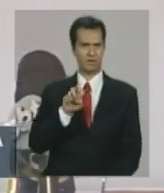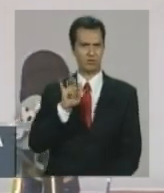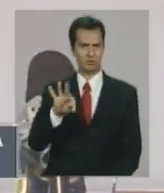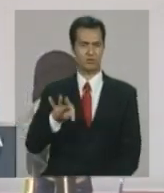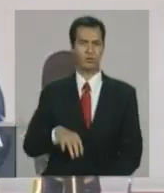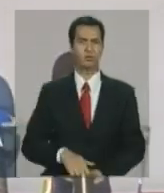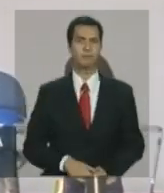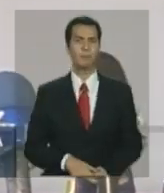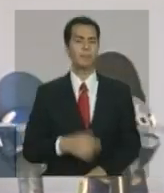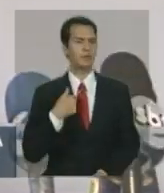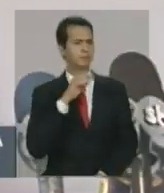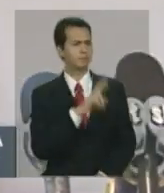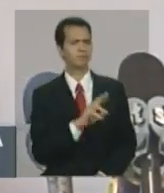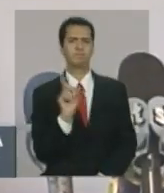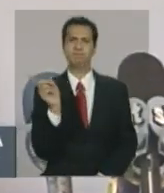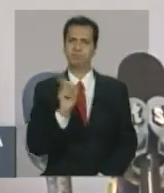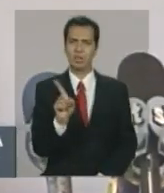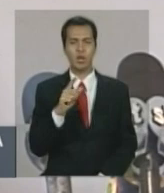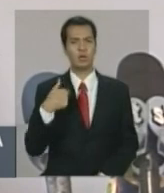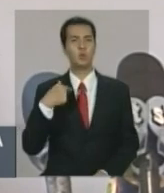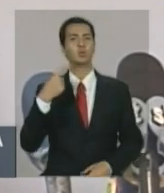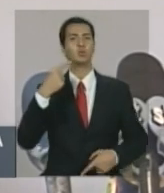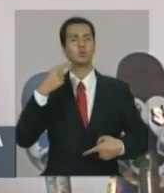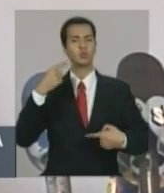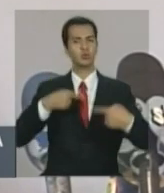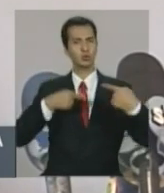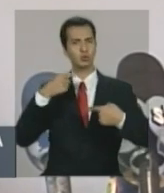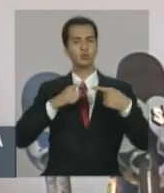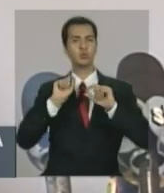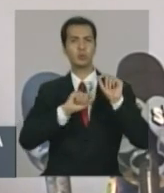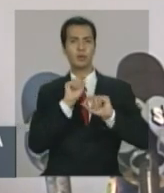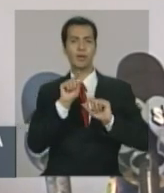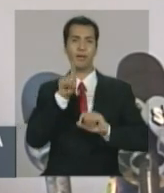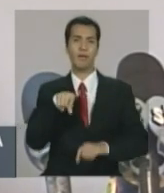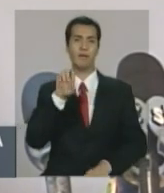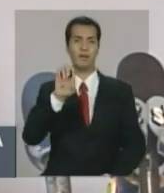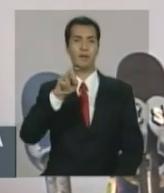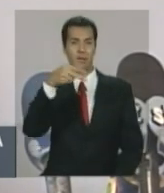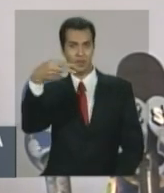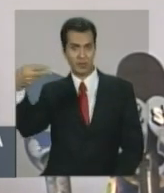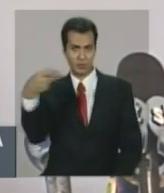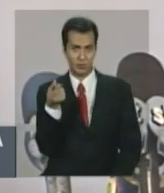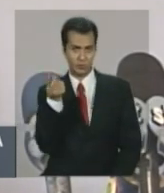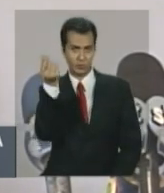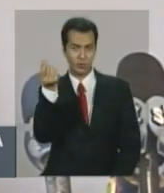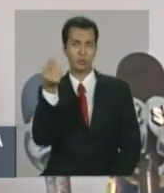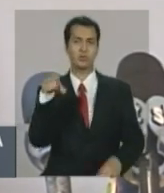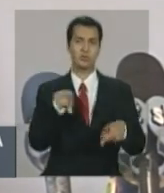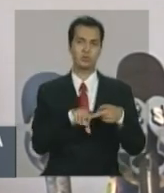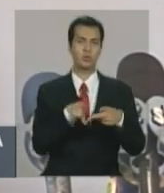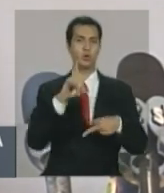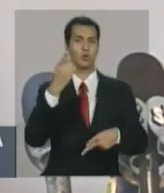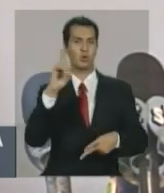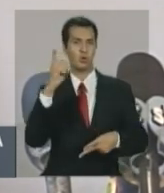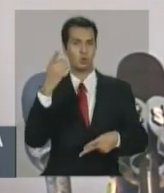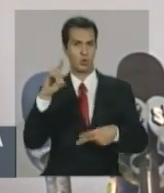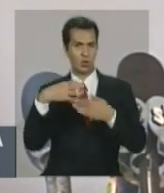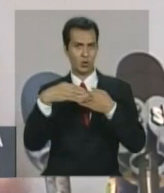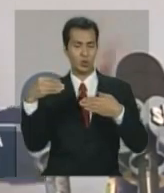questão, fundamentalmente, da desvalorização do euro e do dólar com mecanismos